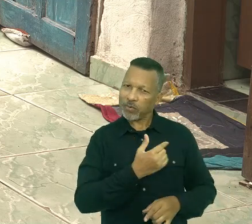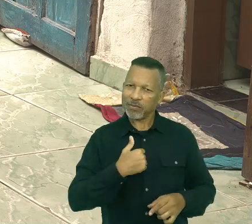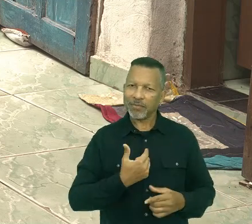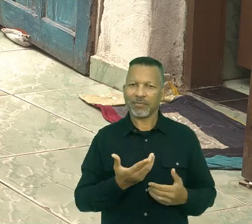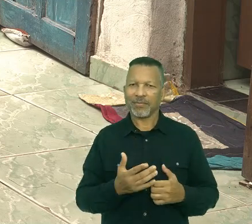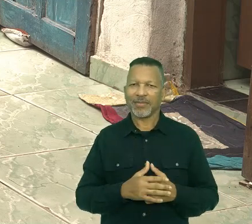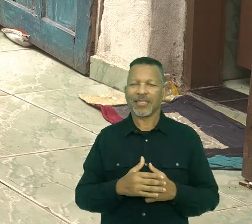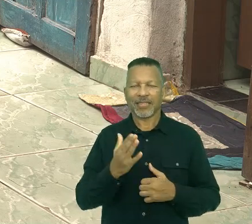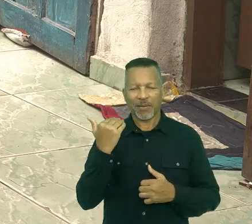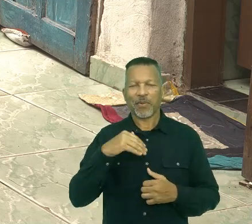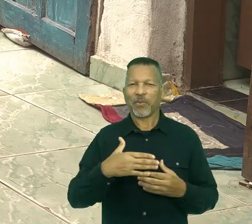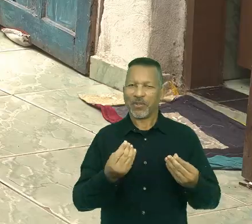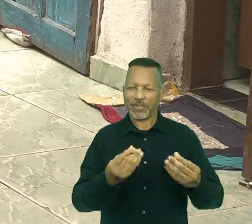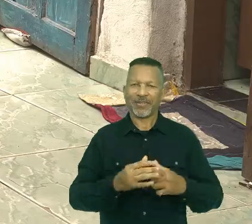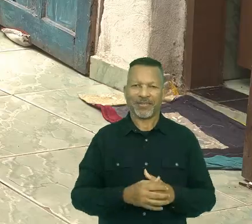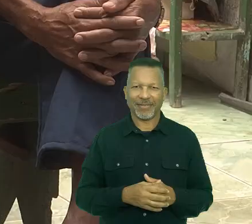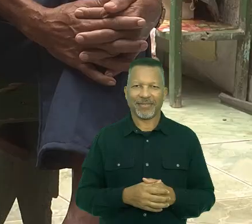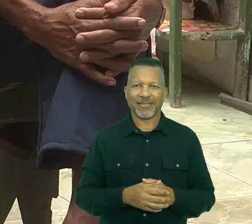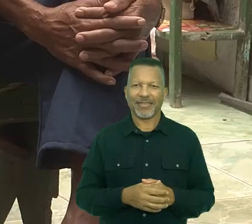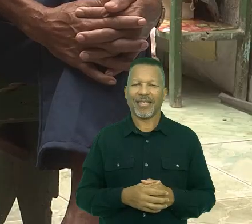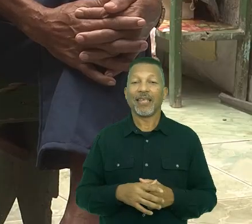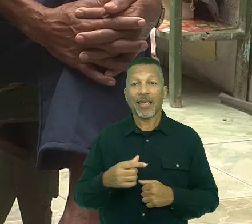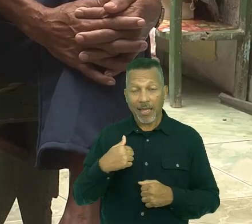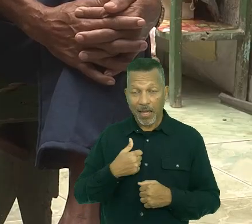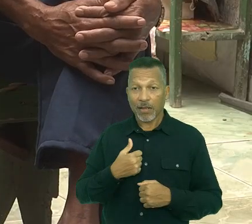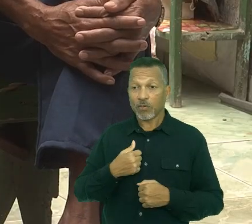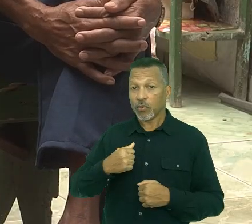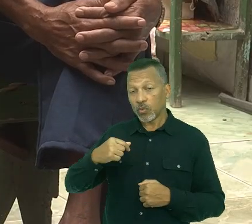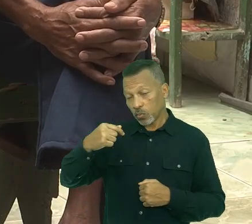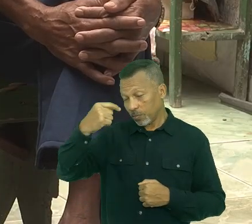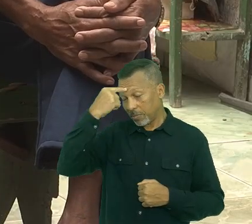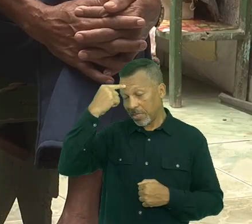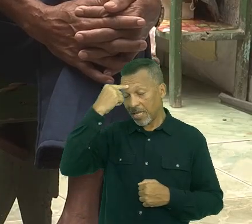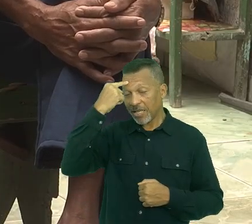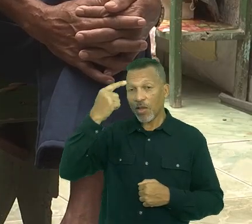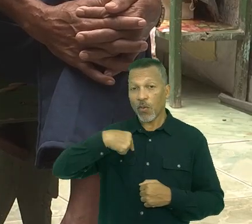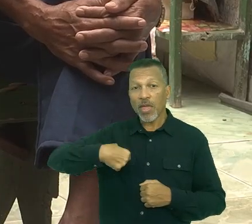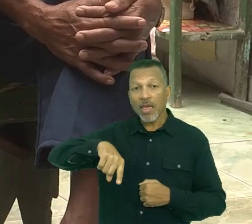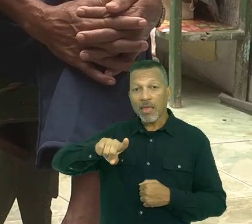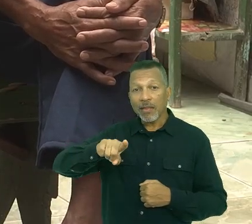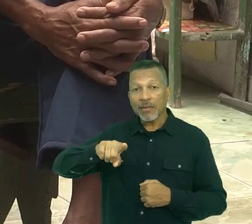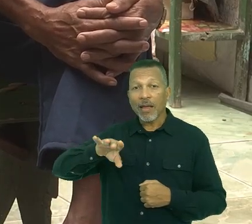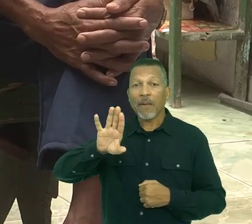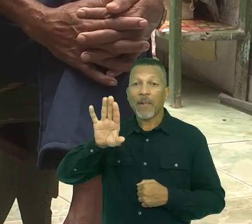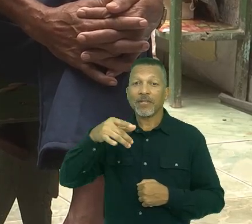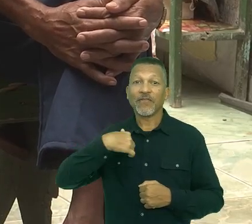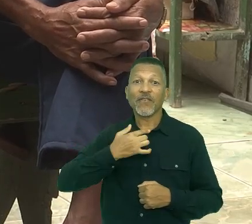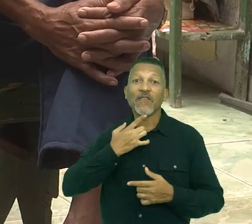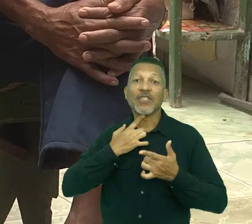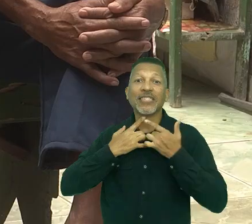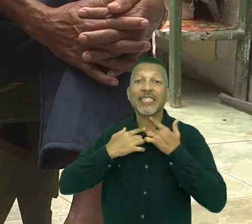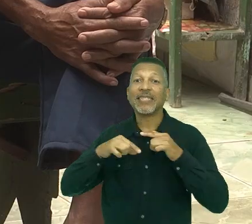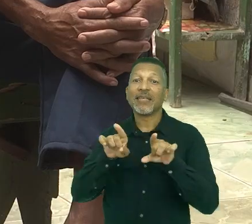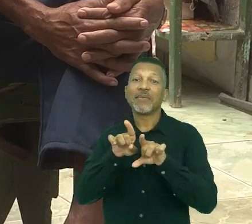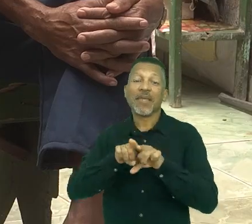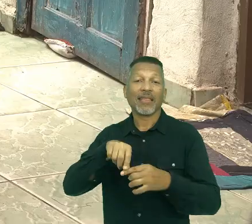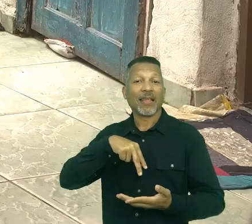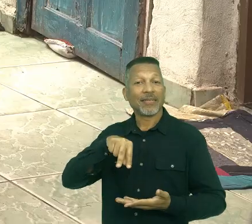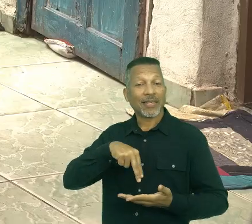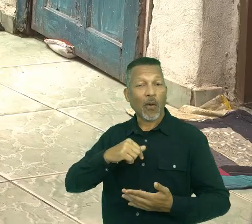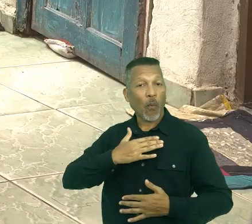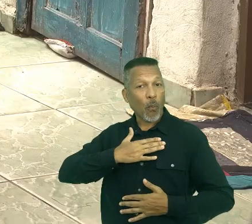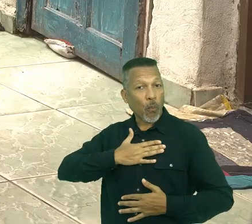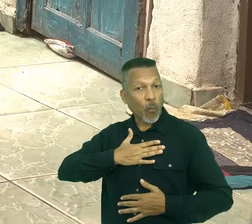não vai largar, não. Eles gostaram e eu sempre ia. Aí eu fiquei com vontade de dançar também.